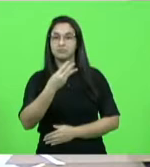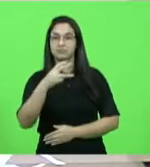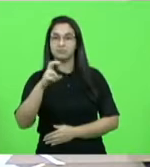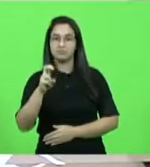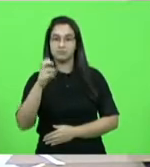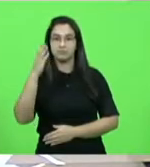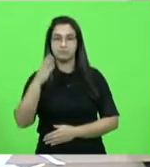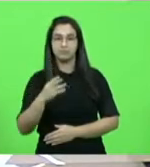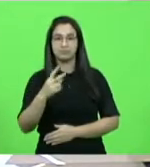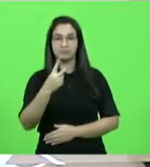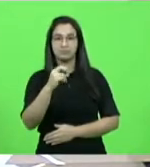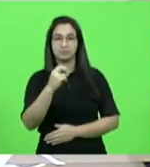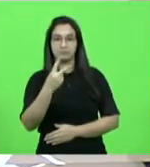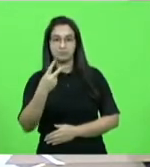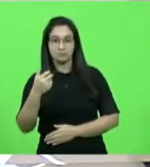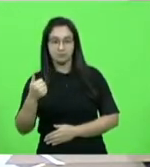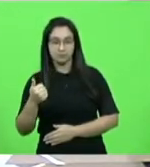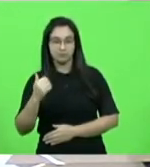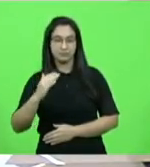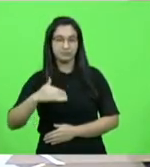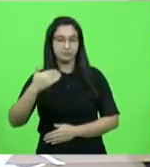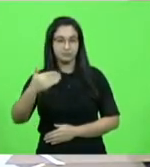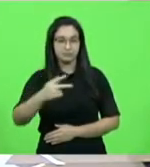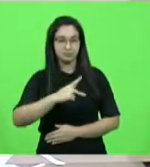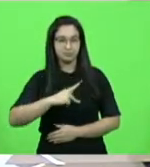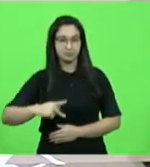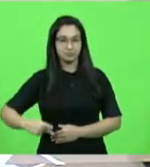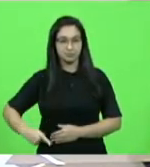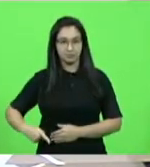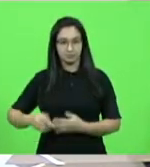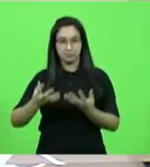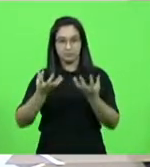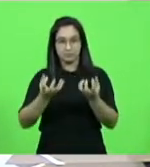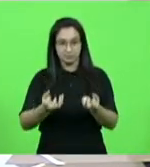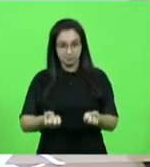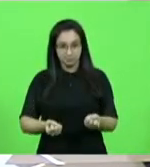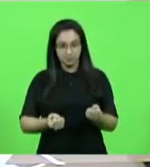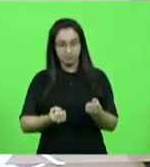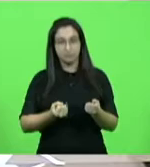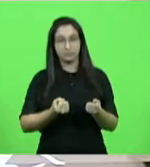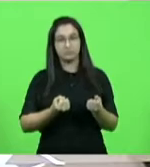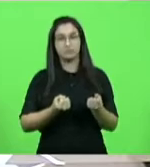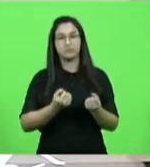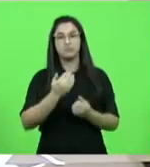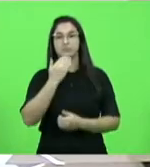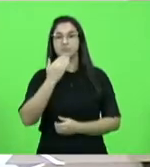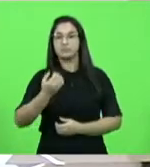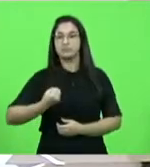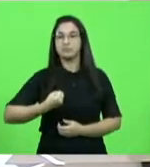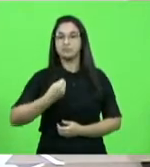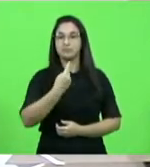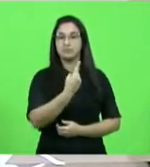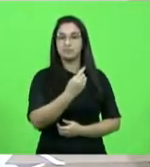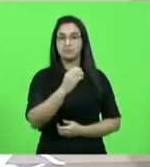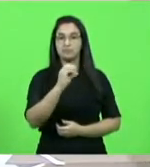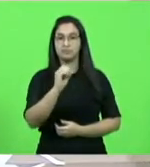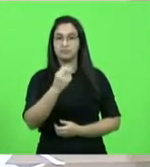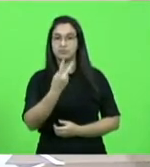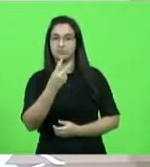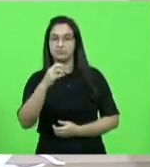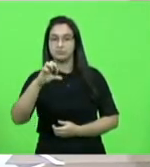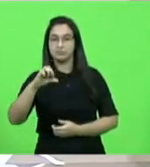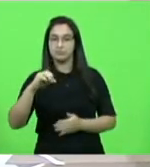1035/2021. Dando continuidade à ordem do dia, o senhor presidente deferiu os requerimentos números 1029 a